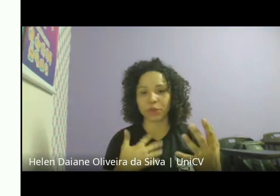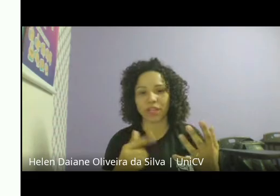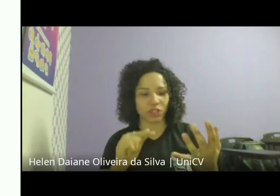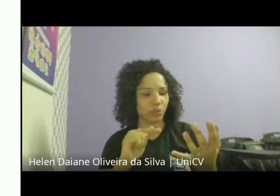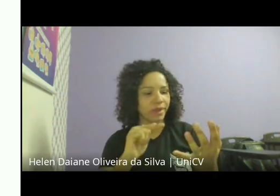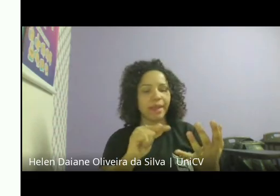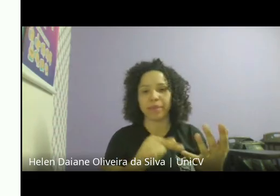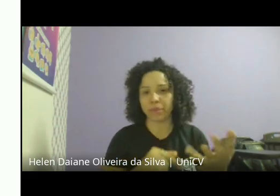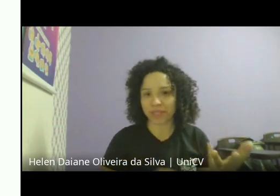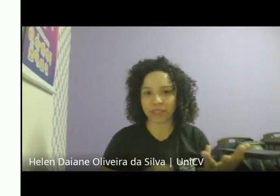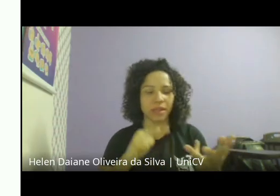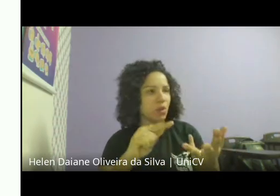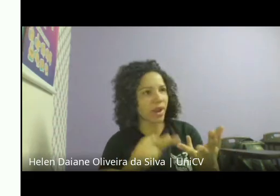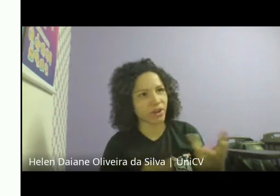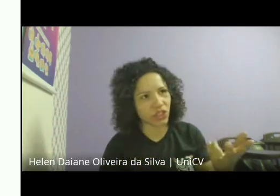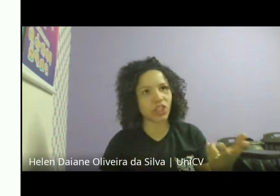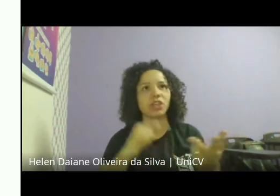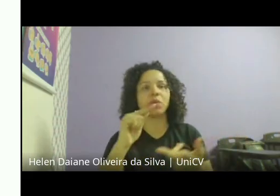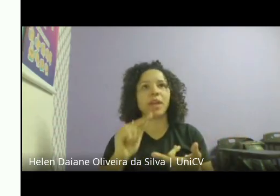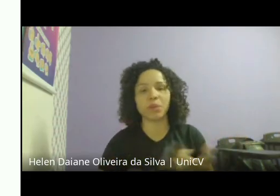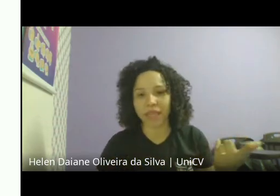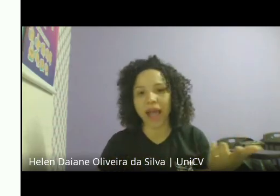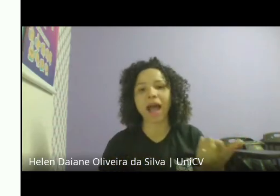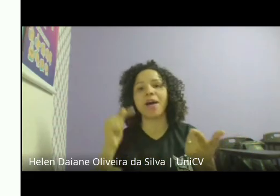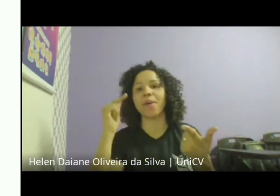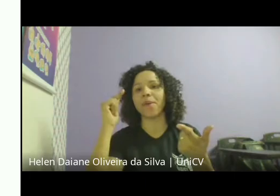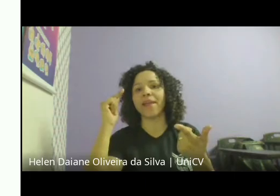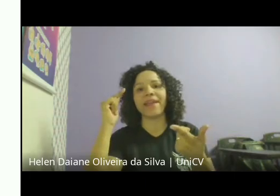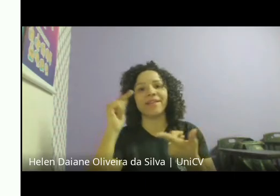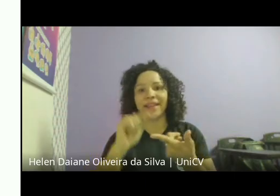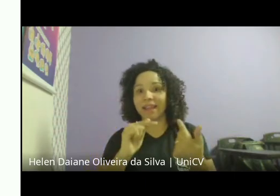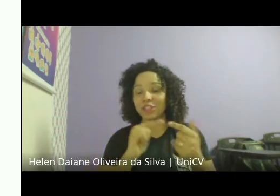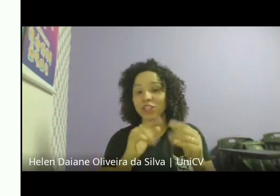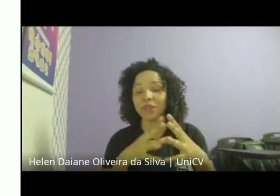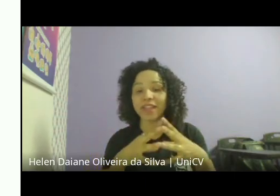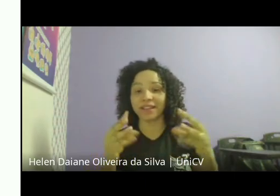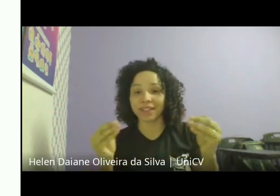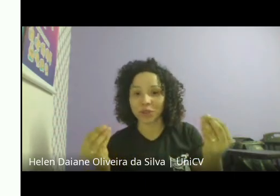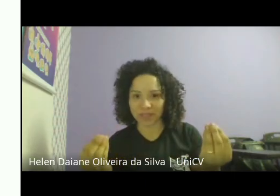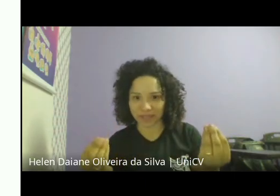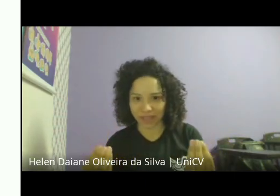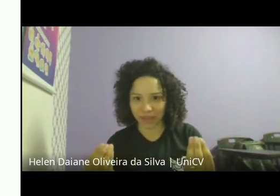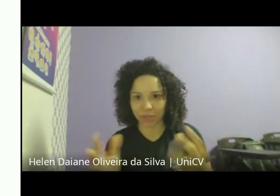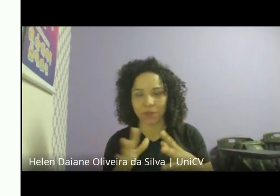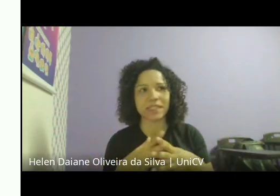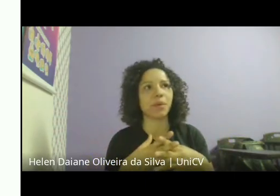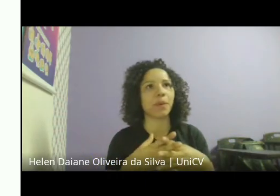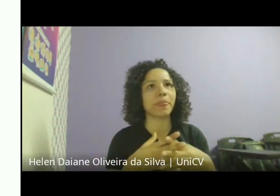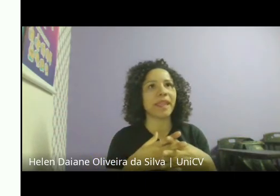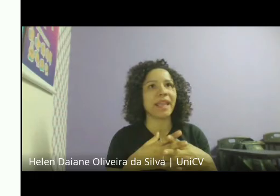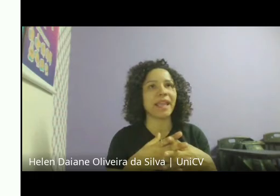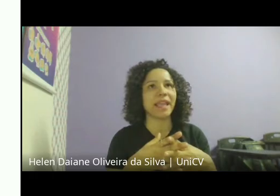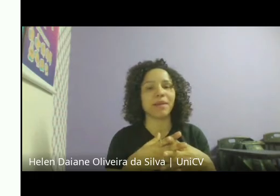no português, tipo, é preposição, é artigo, é numeral, né? A gente não tem tantas coisas na Libras. Por